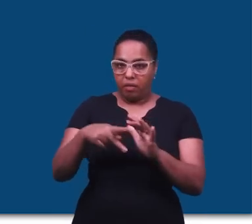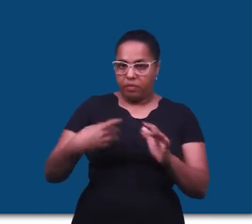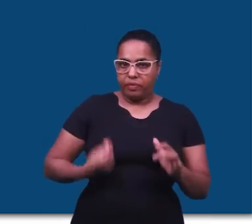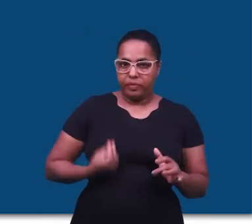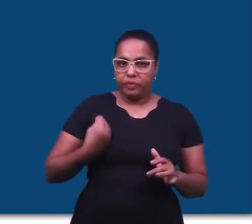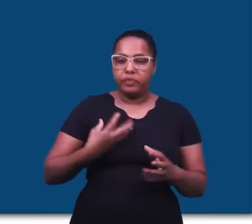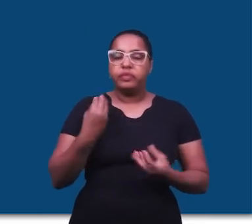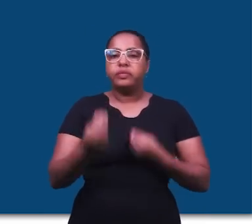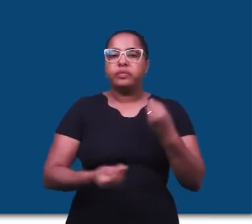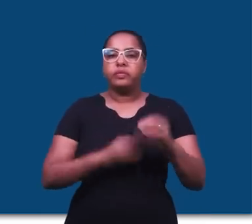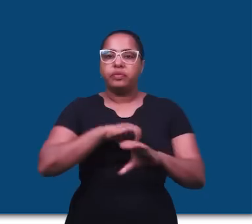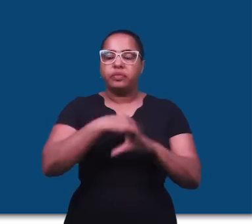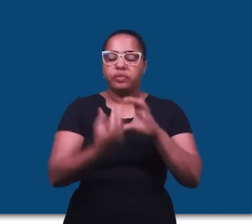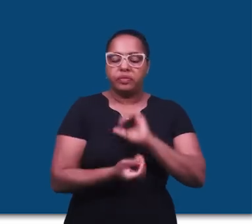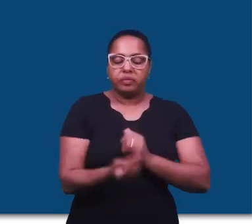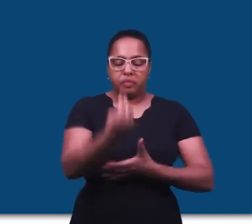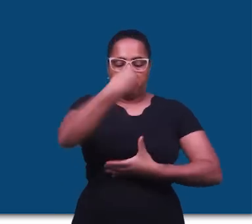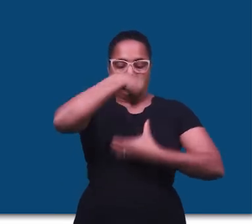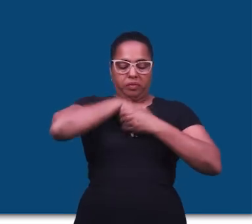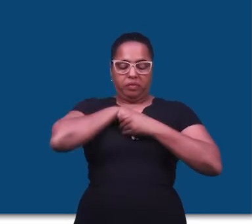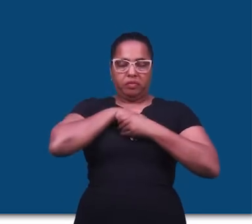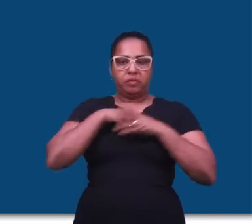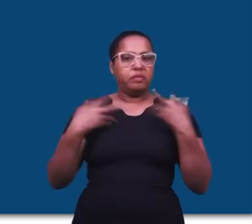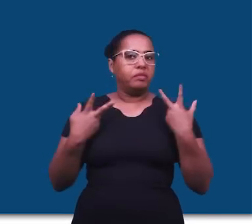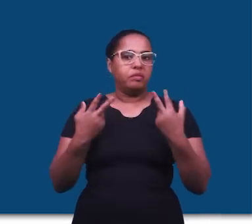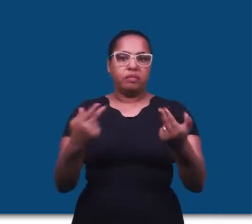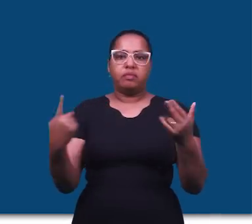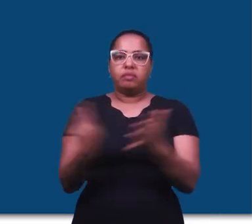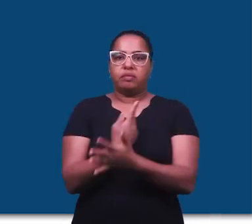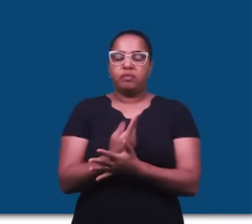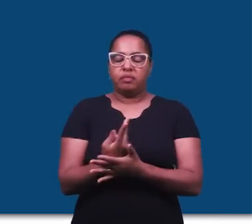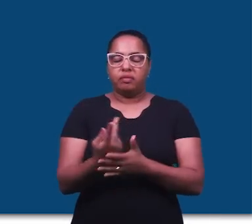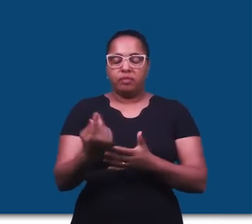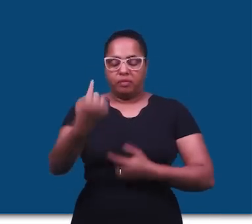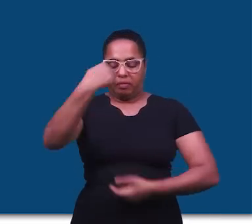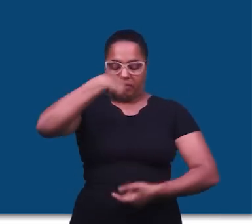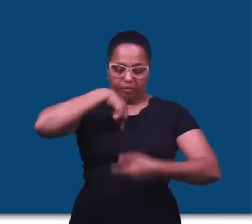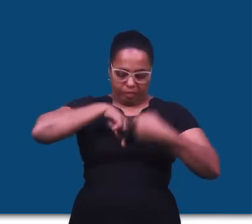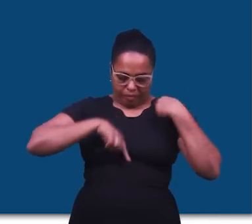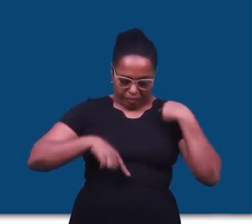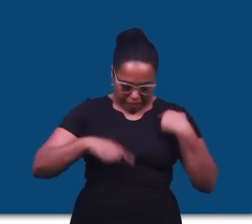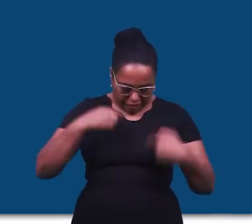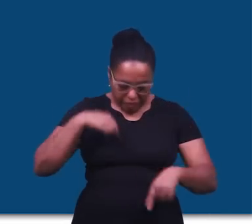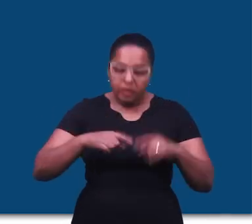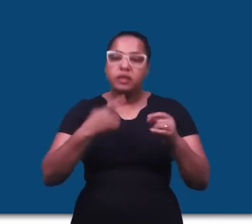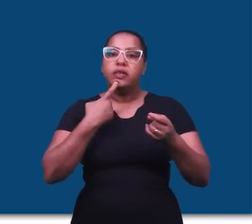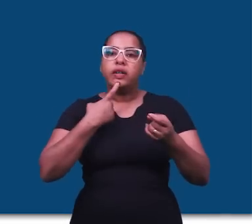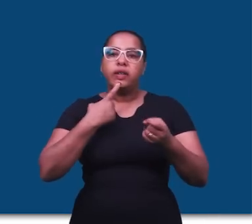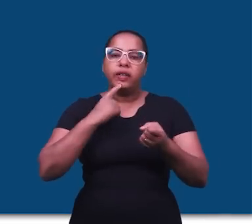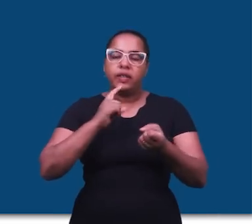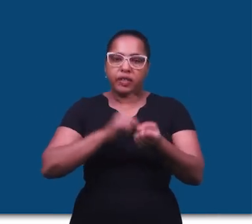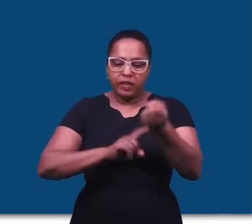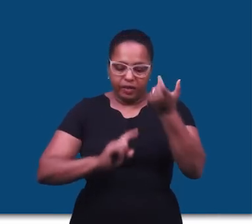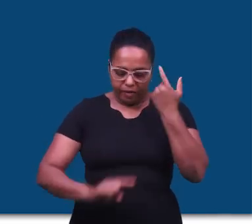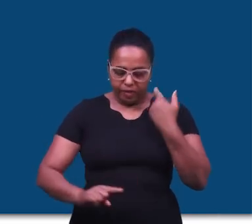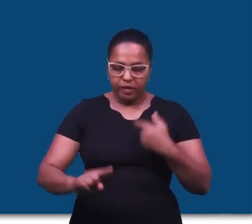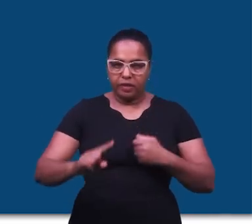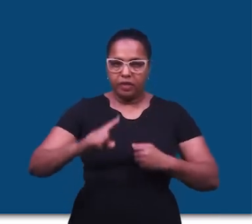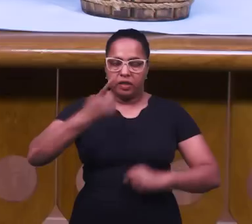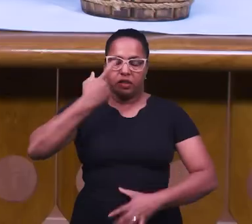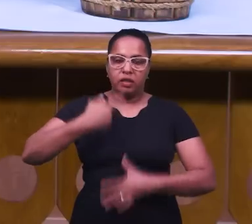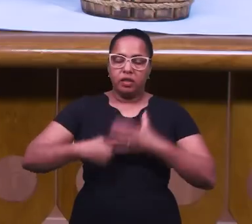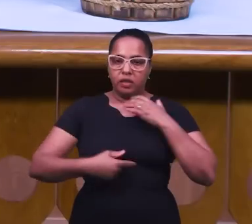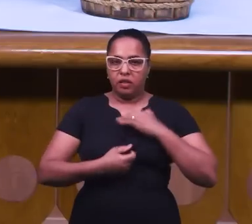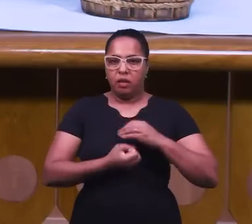de vida, ela é de caráter interior. É como acontece dentro do nosso organismo, quando o nosso sangue ali, ele passa por um sistema